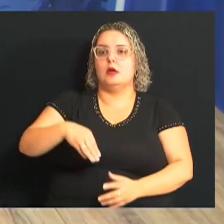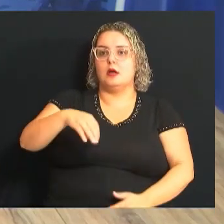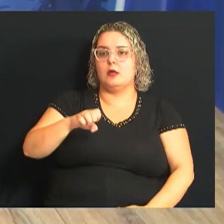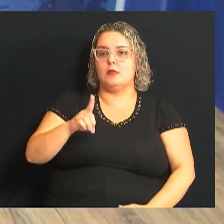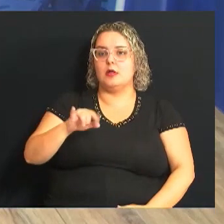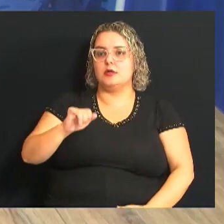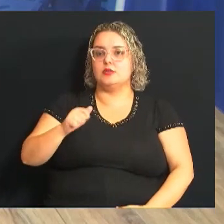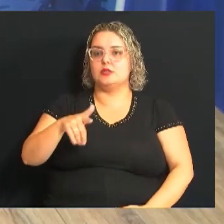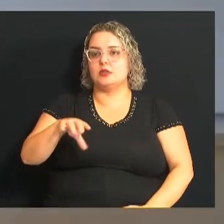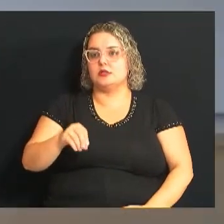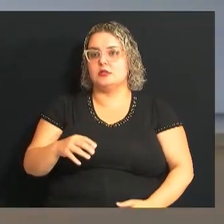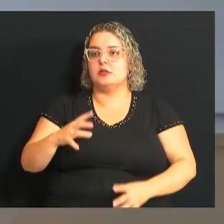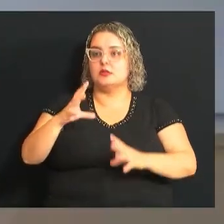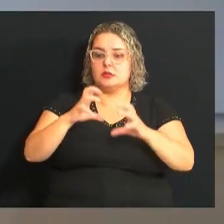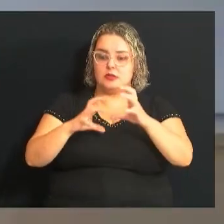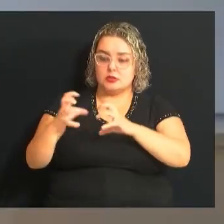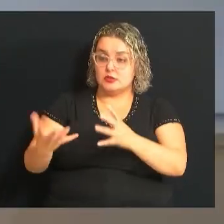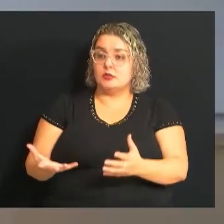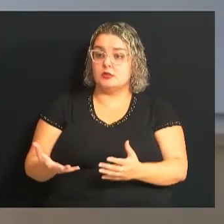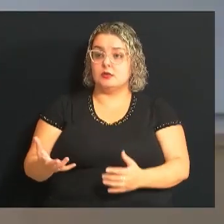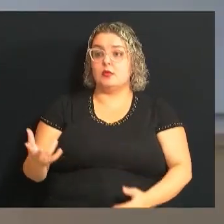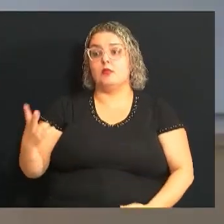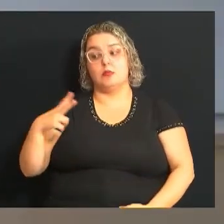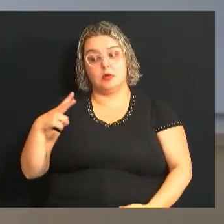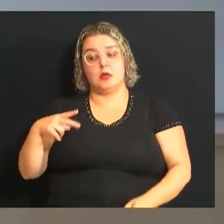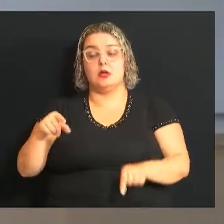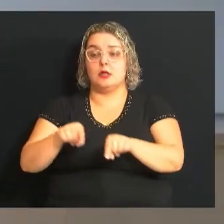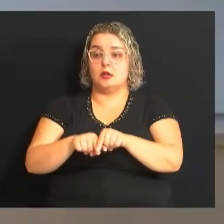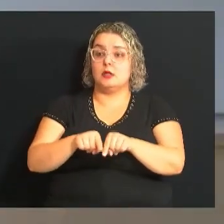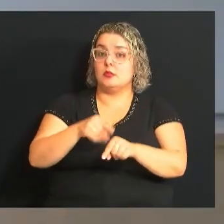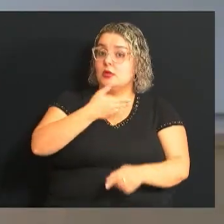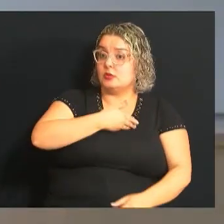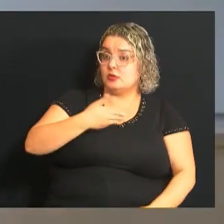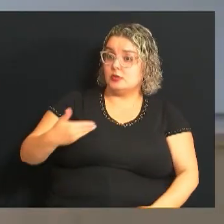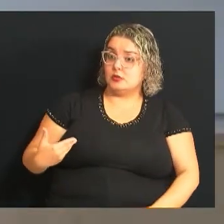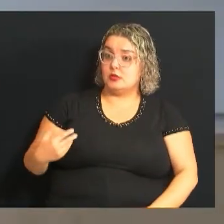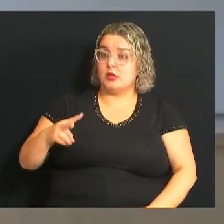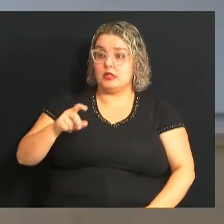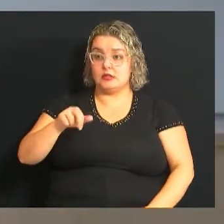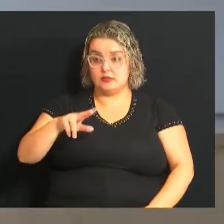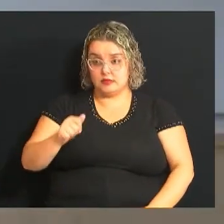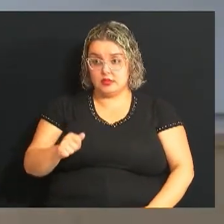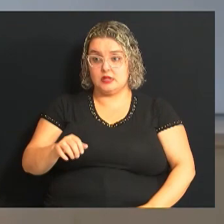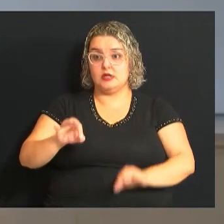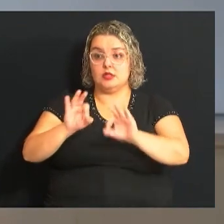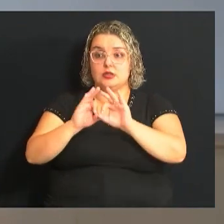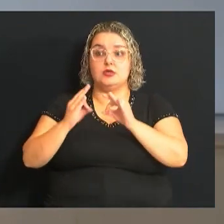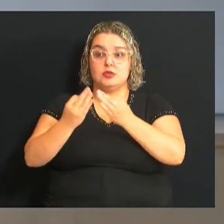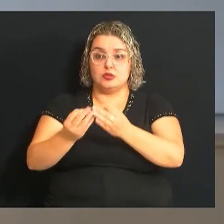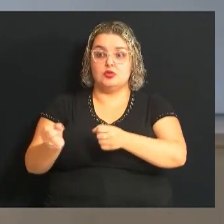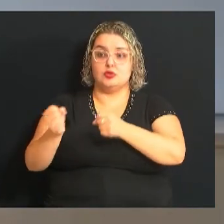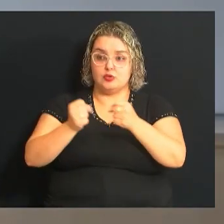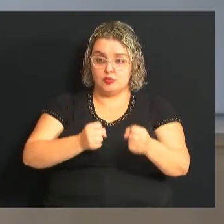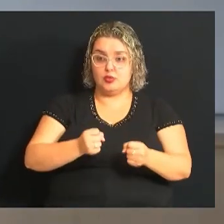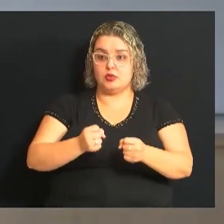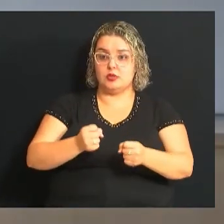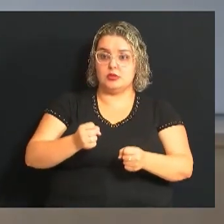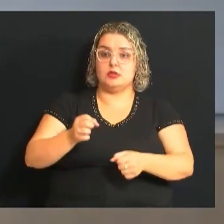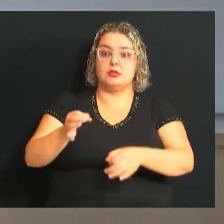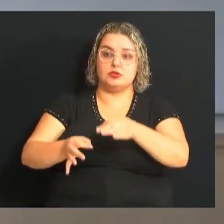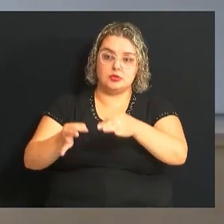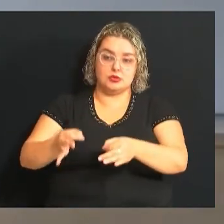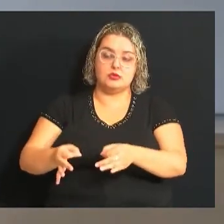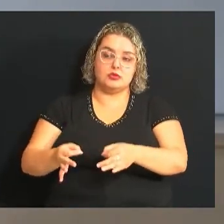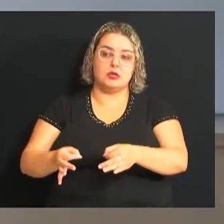ela pode ser feita no âmbito privado e no âmbito público. As varas de família no Poder Judiciário brasileiro têm mediadores